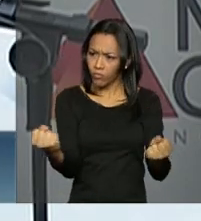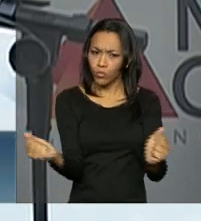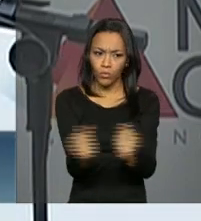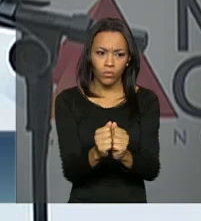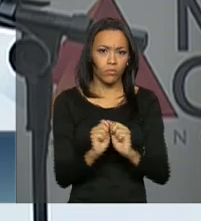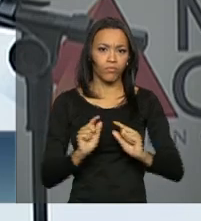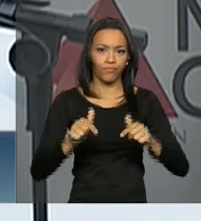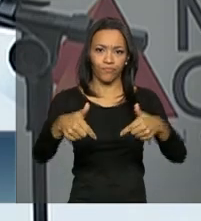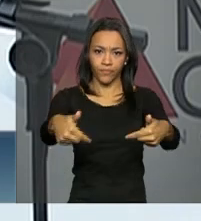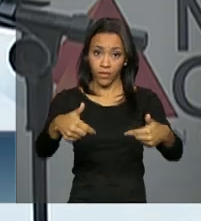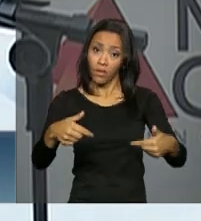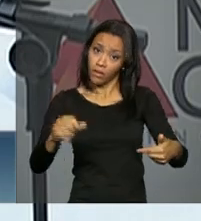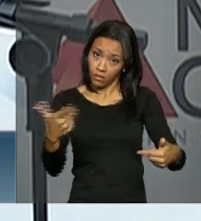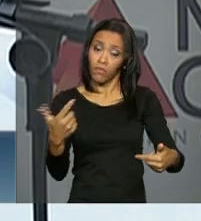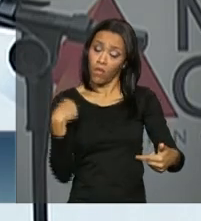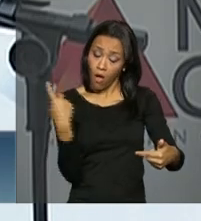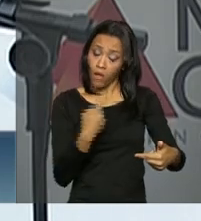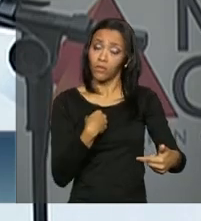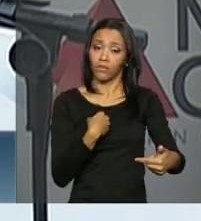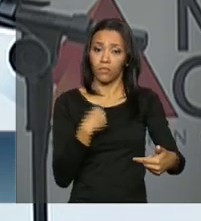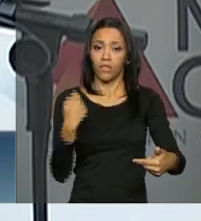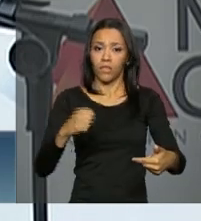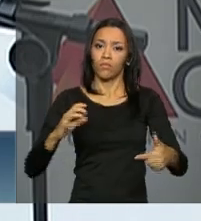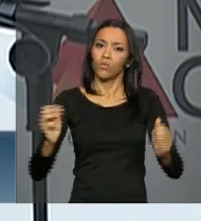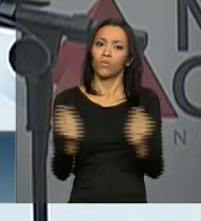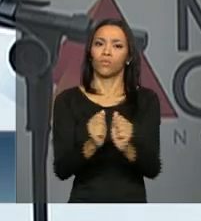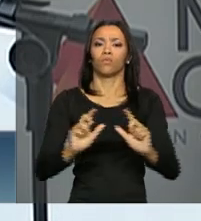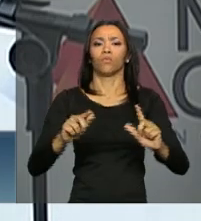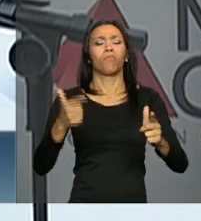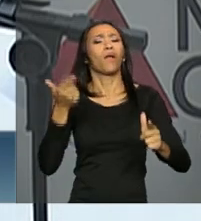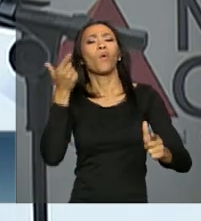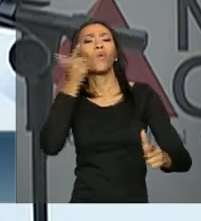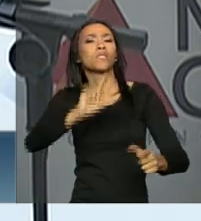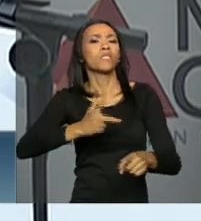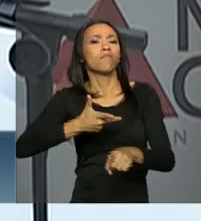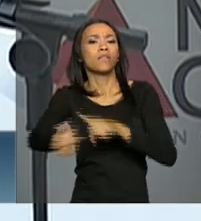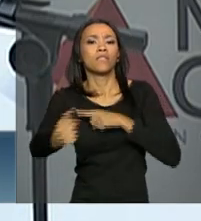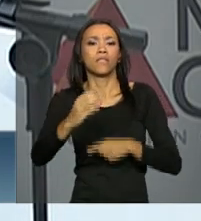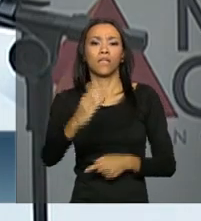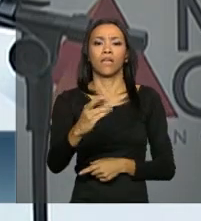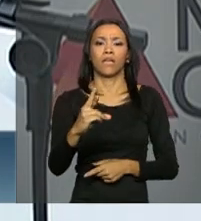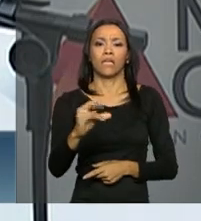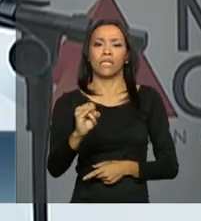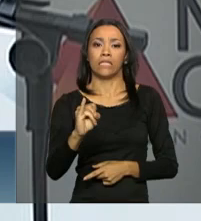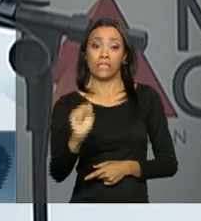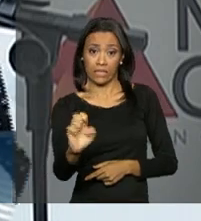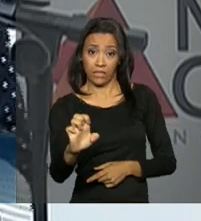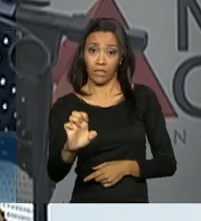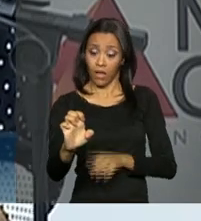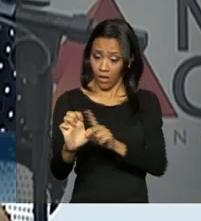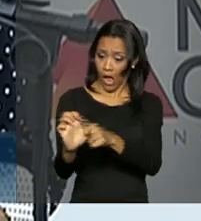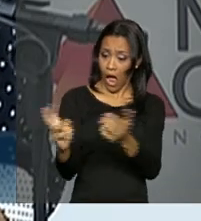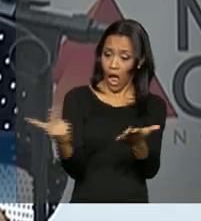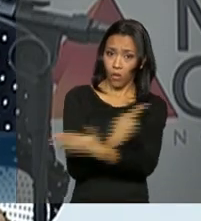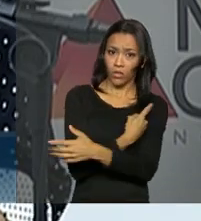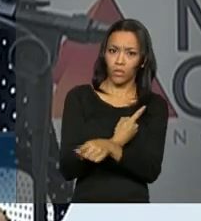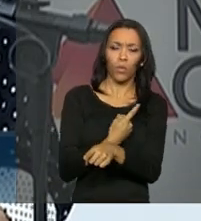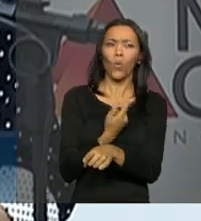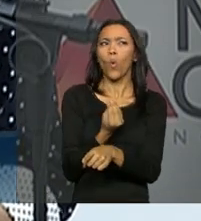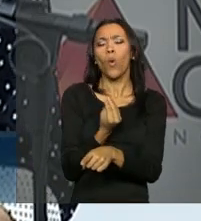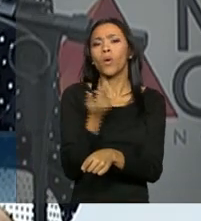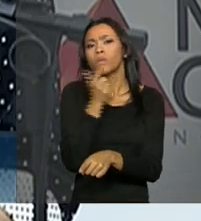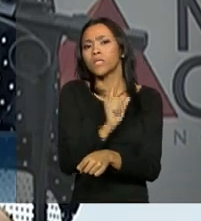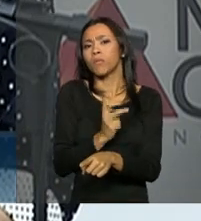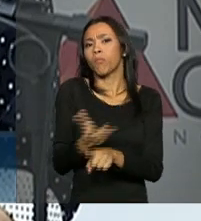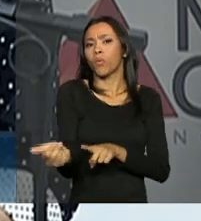Aliás, a gente tem de se unir para superar as crises. Qualquer crise você só supera